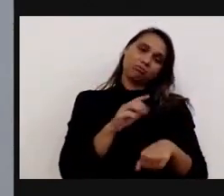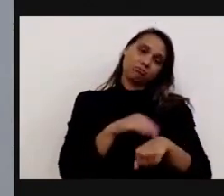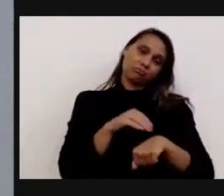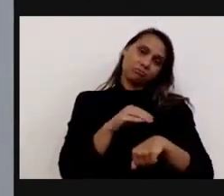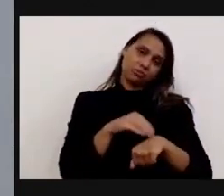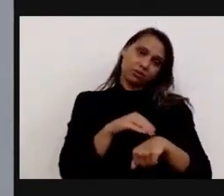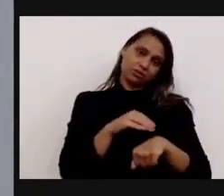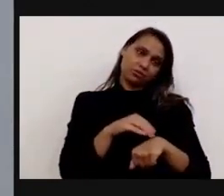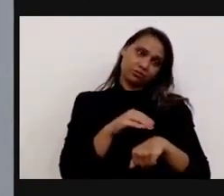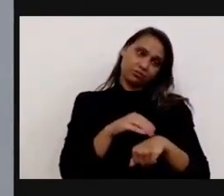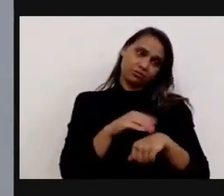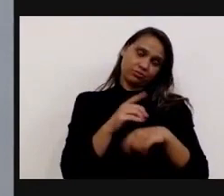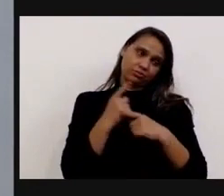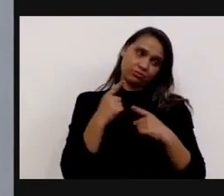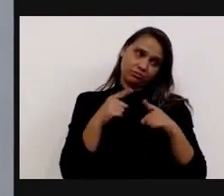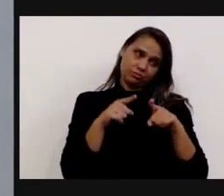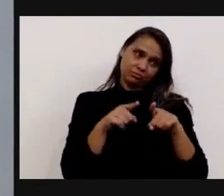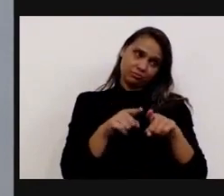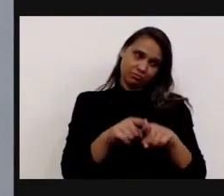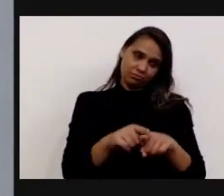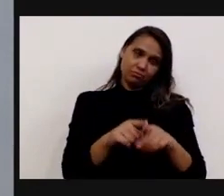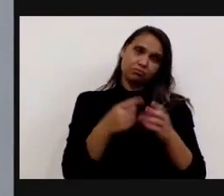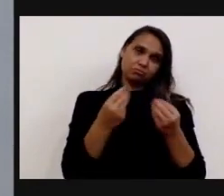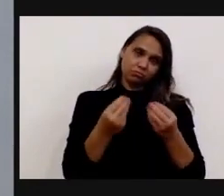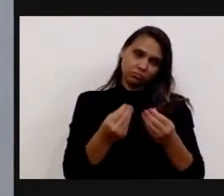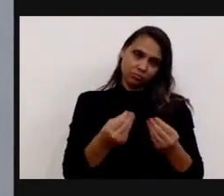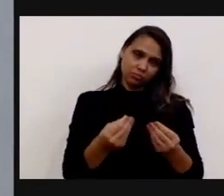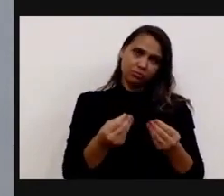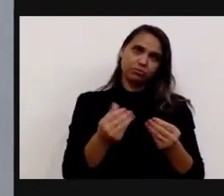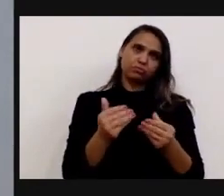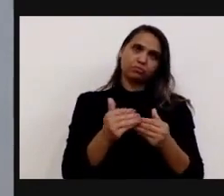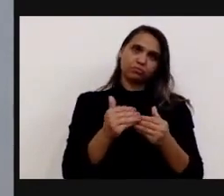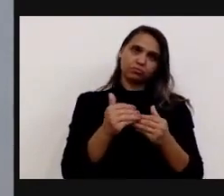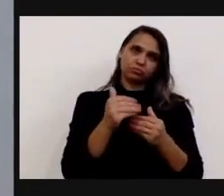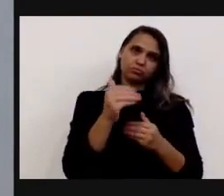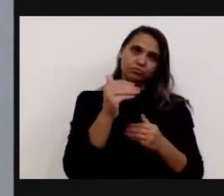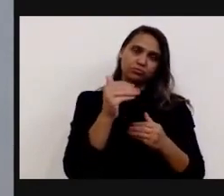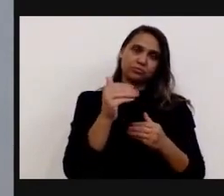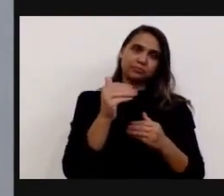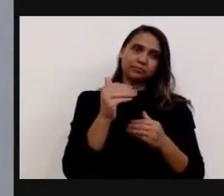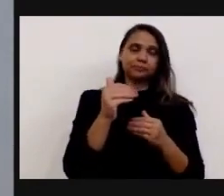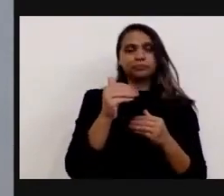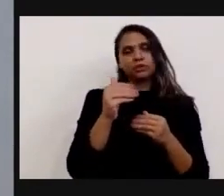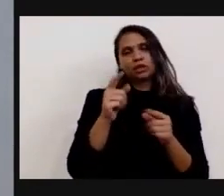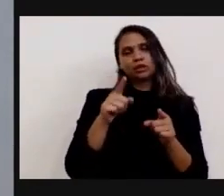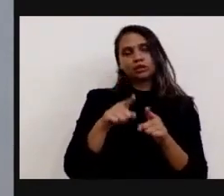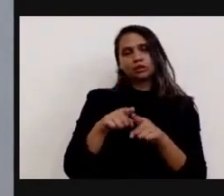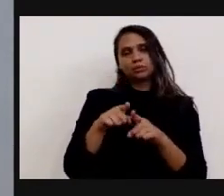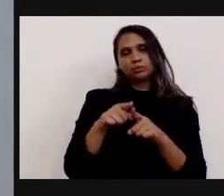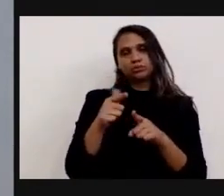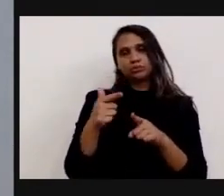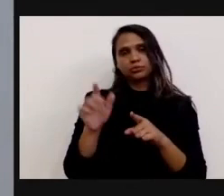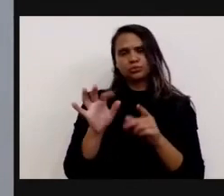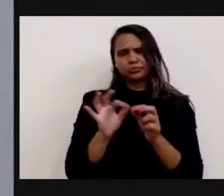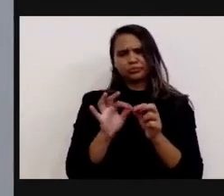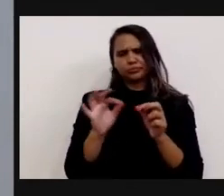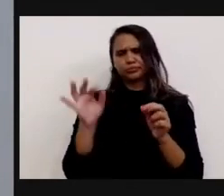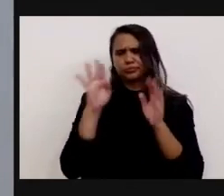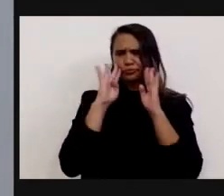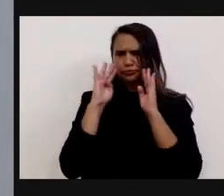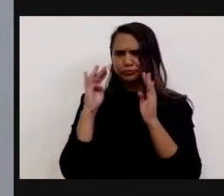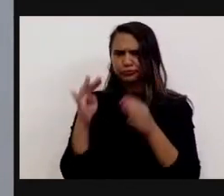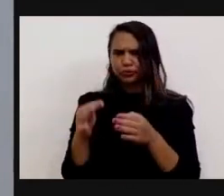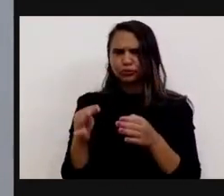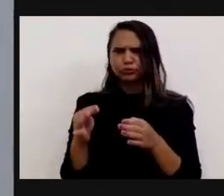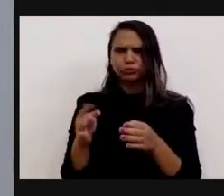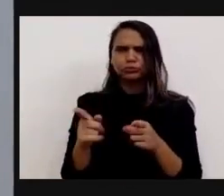momentos sincronos muito intensos com momentos mais mais longos de foco e concentração que a gente